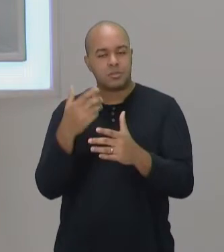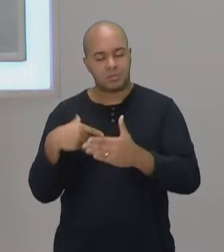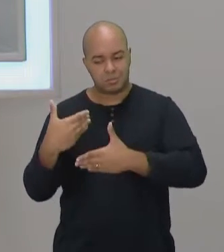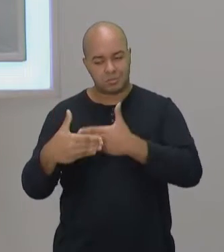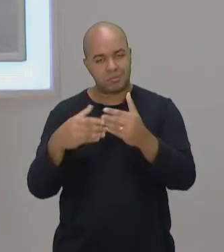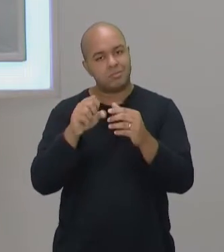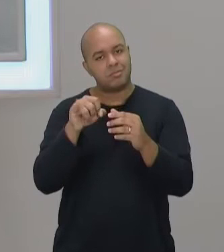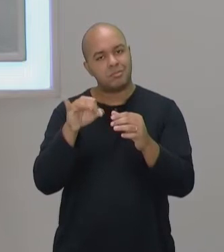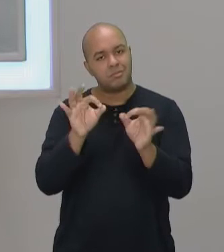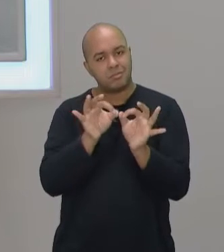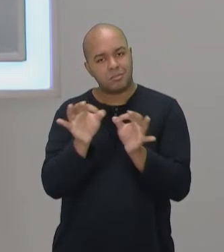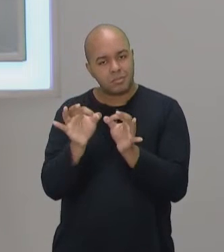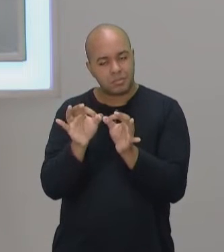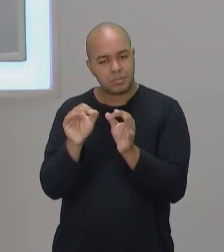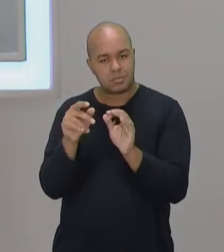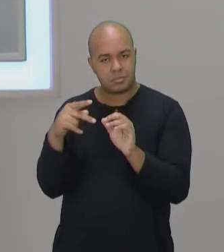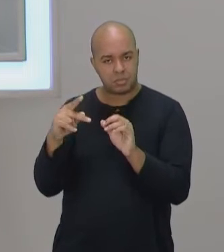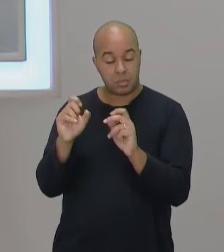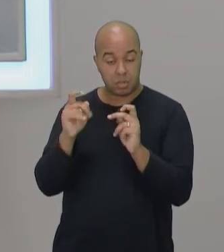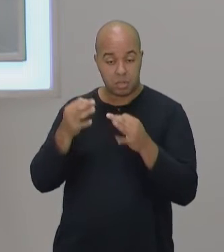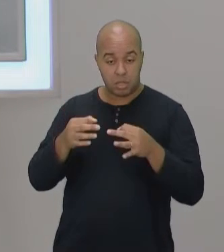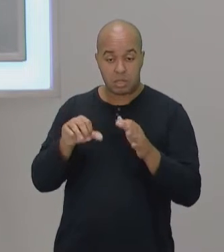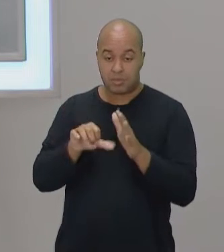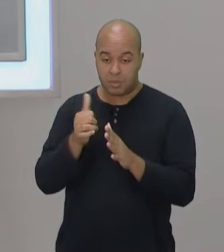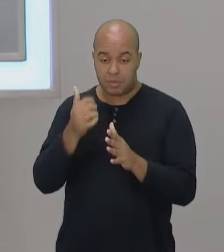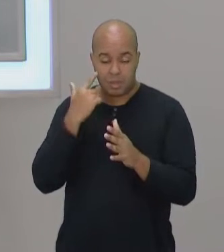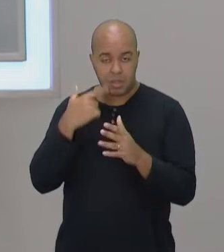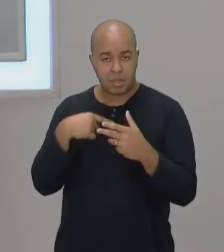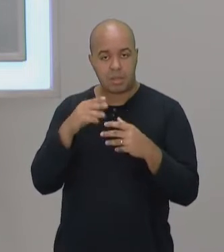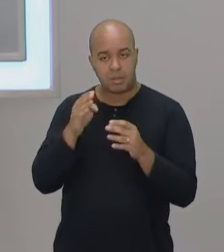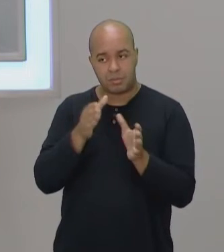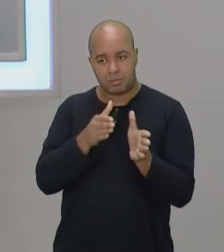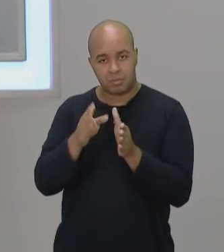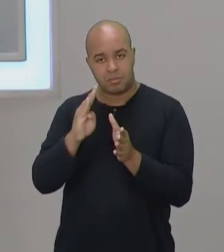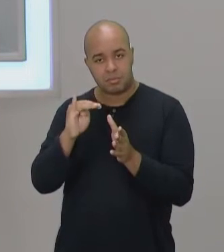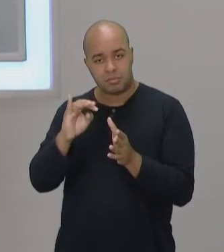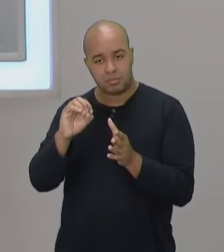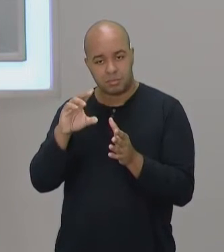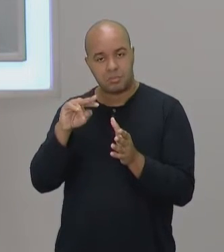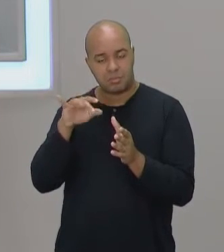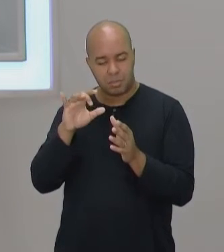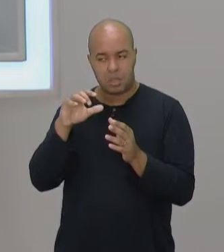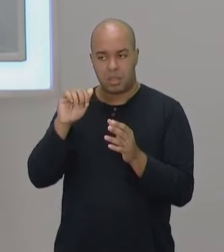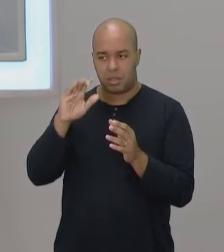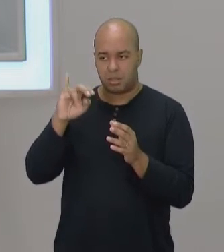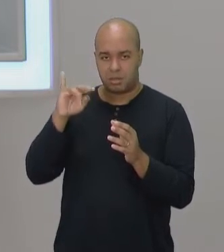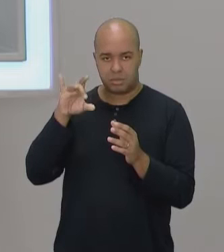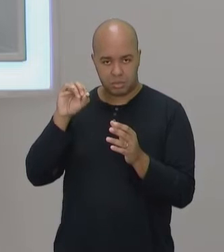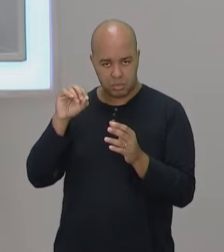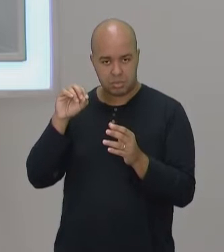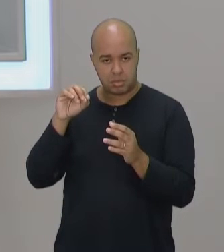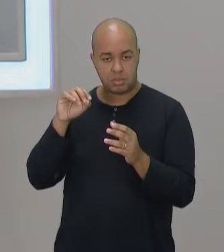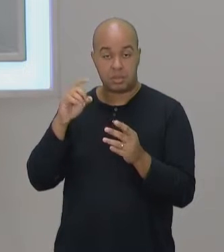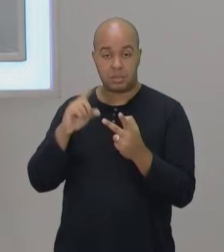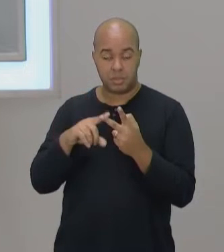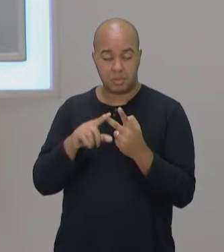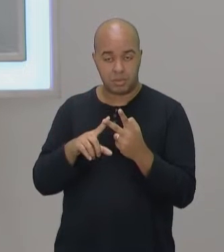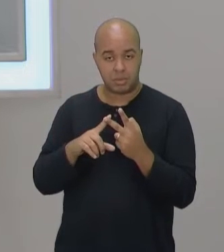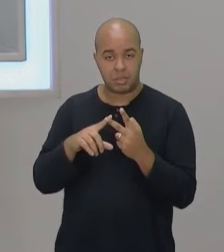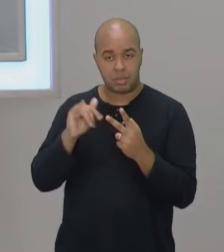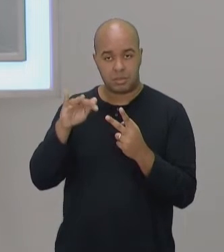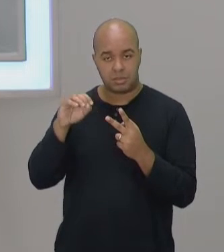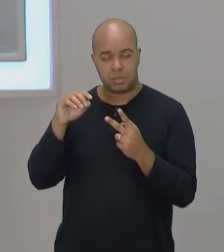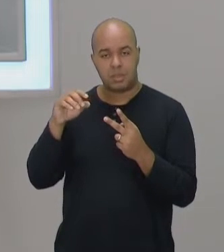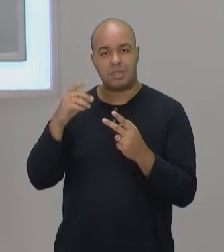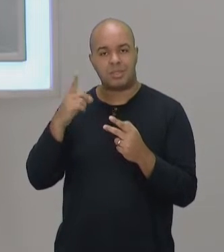de síntese de proteínas, certo? Então, primeira classe de biomoléculas são os ácidos nucleicos. Segunda classe de